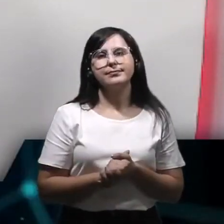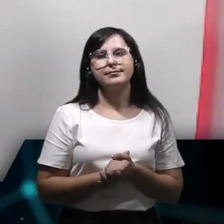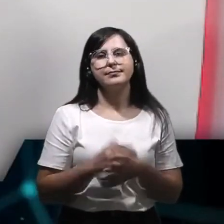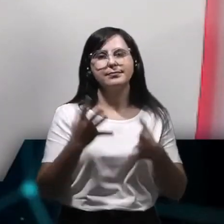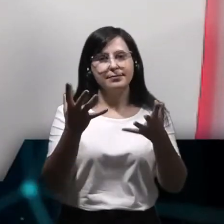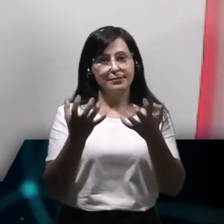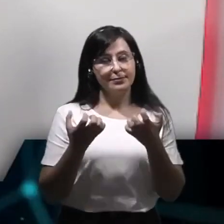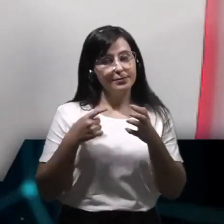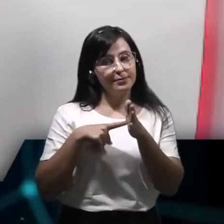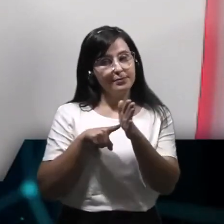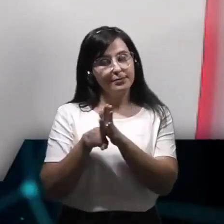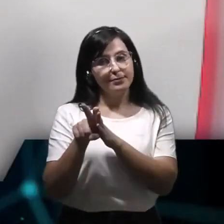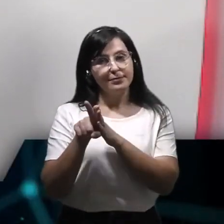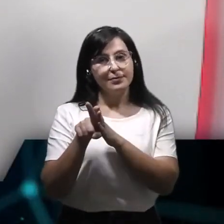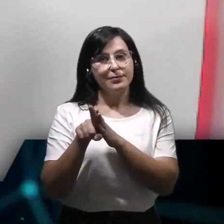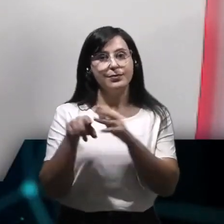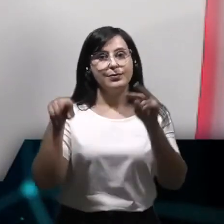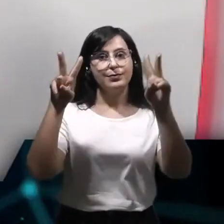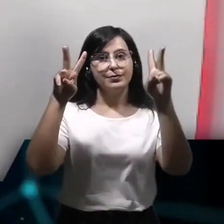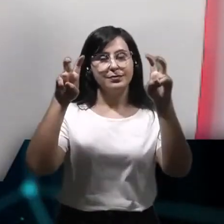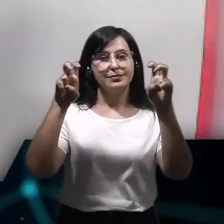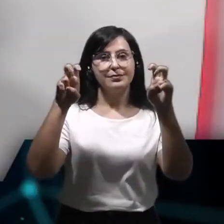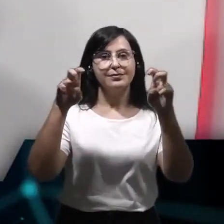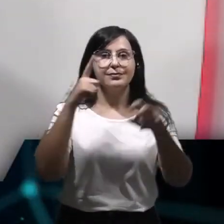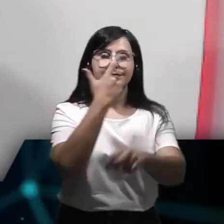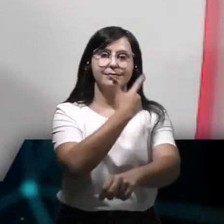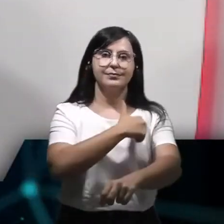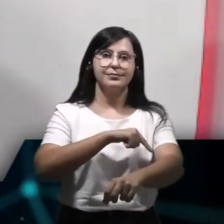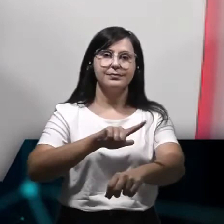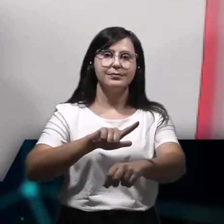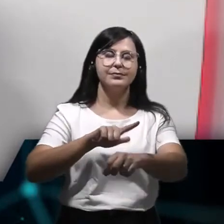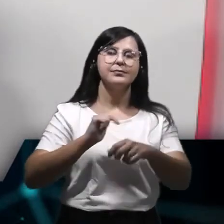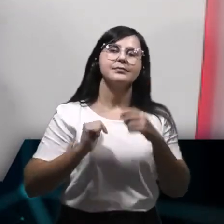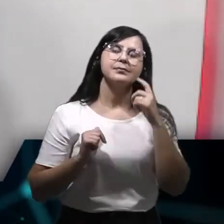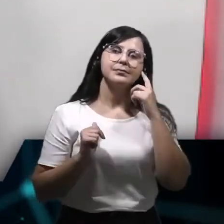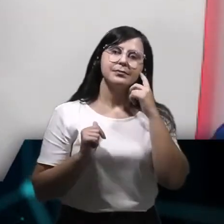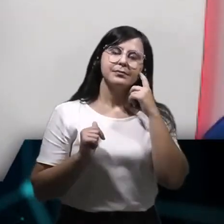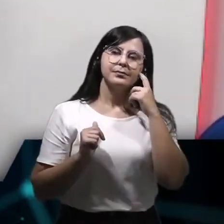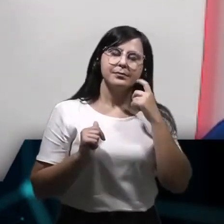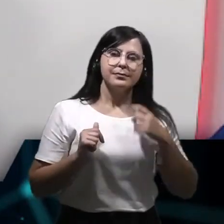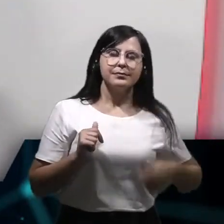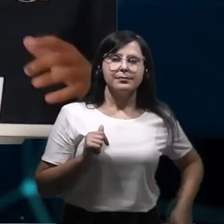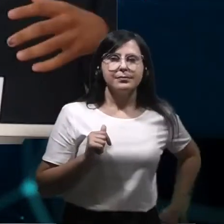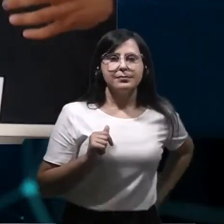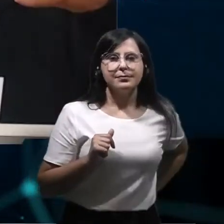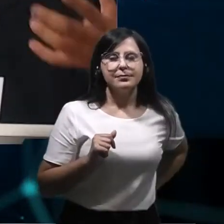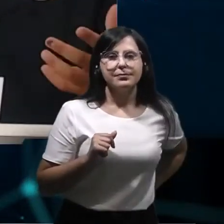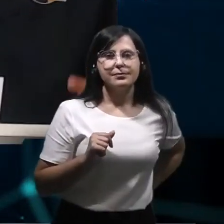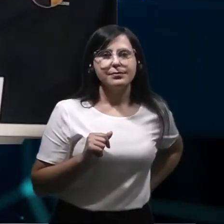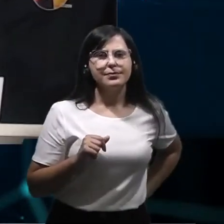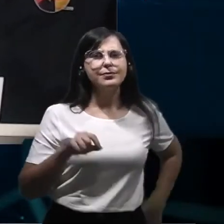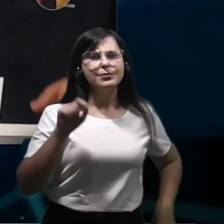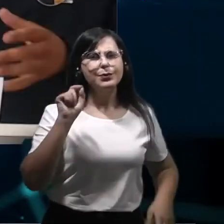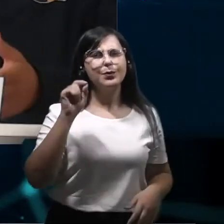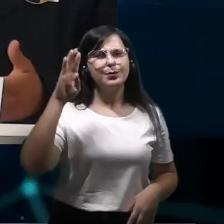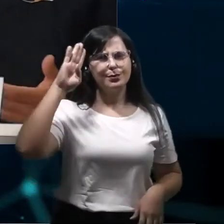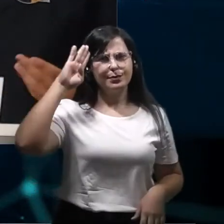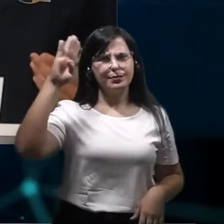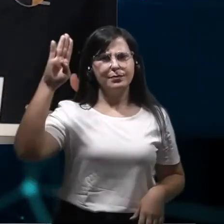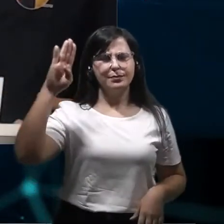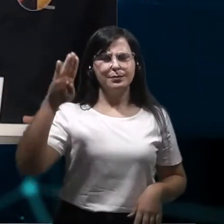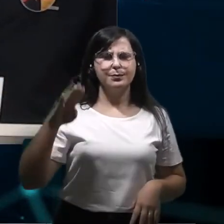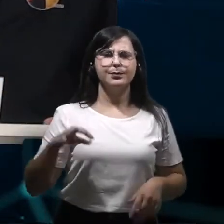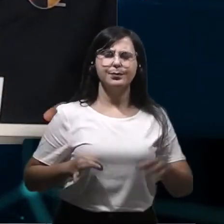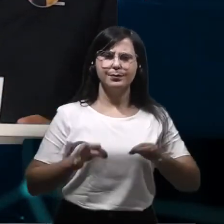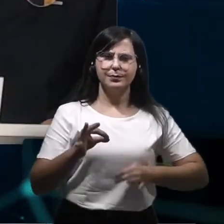vou perguntar sobre a educação, certo? Qual o principal projeto que o